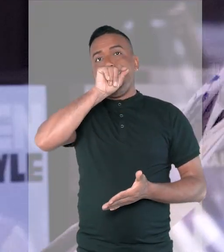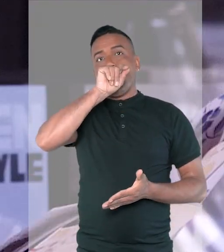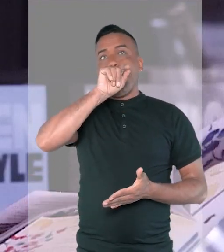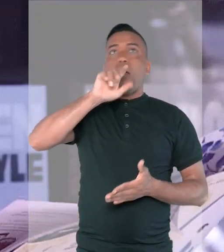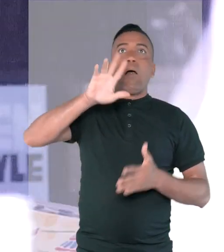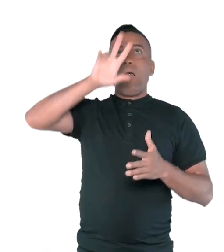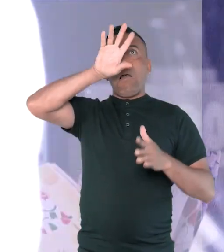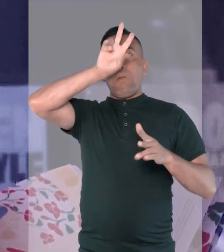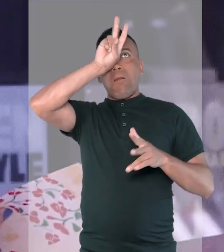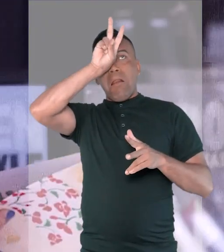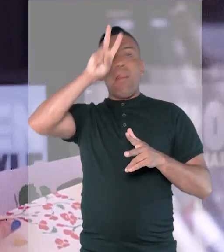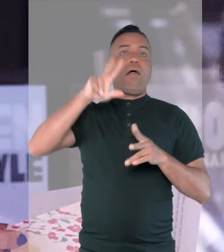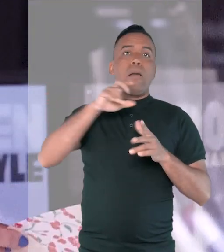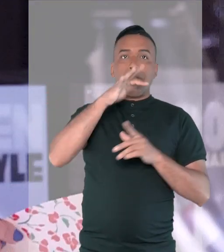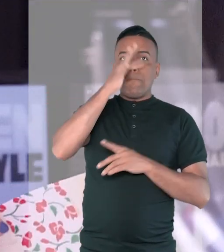planta.